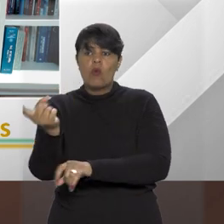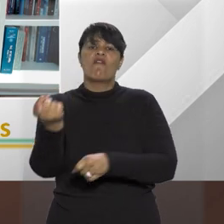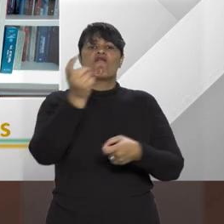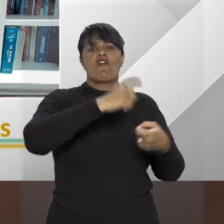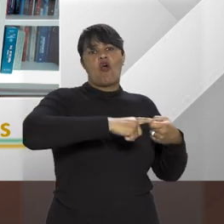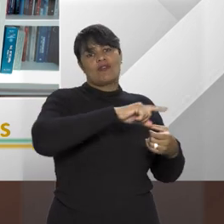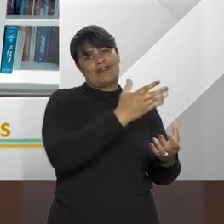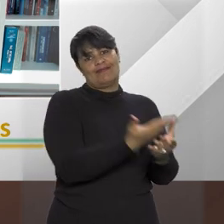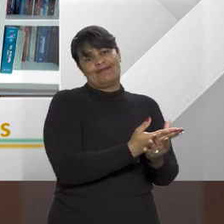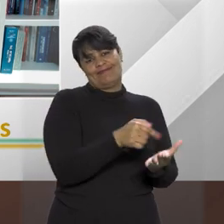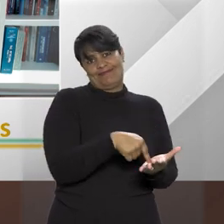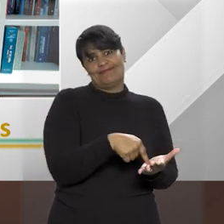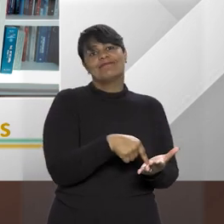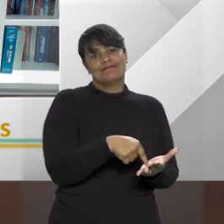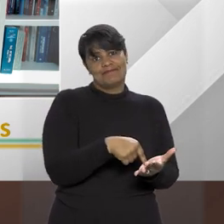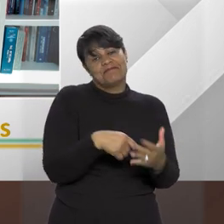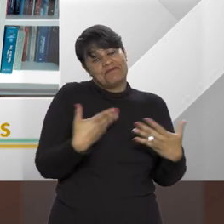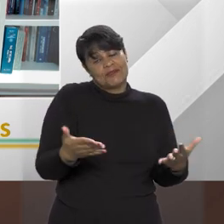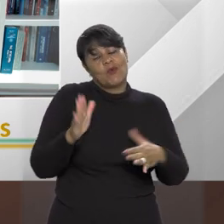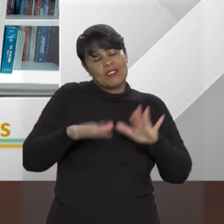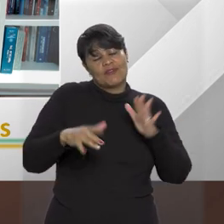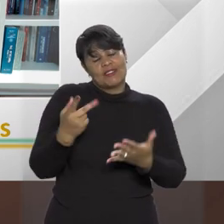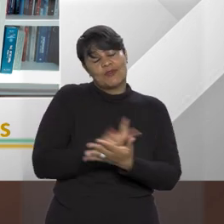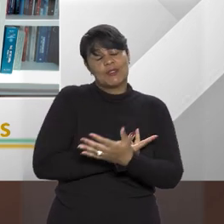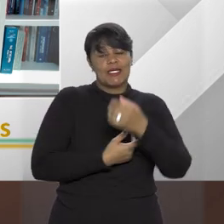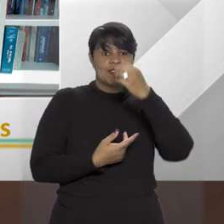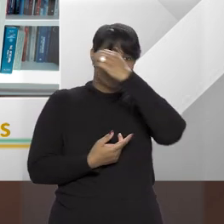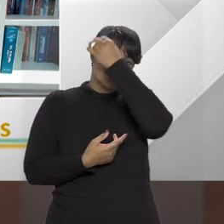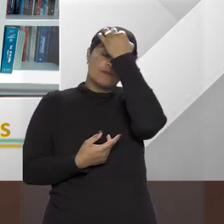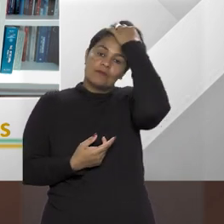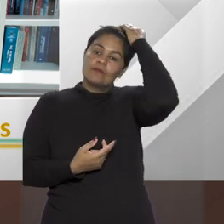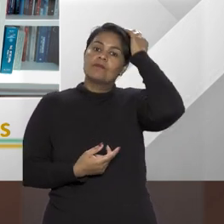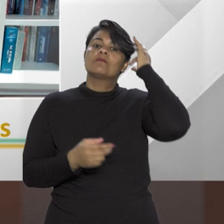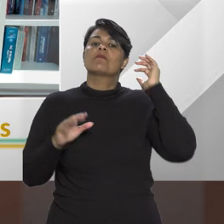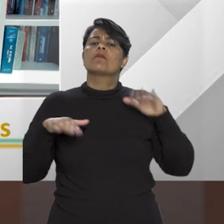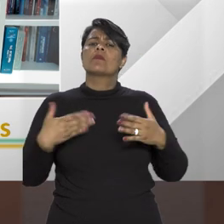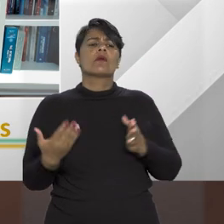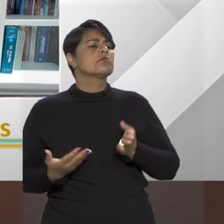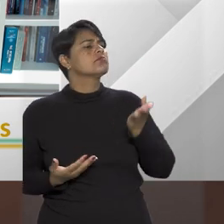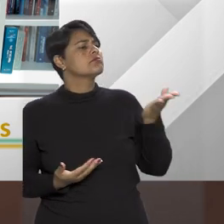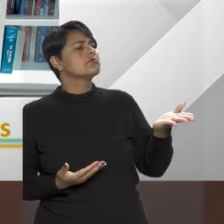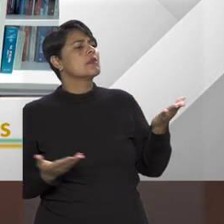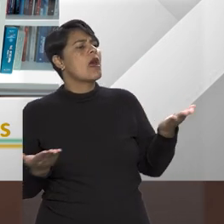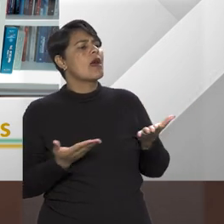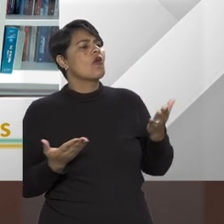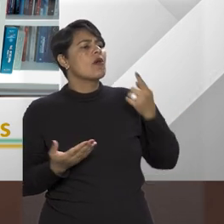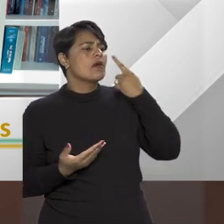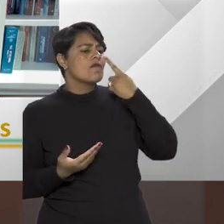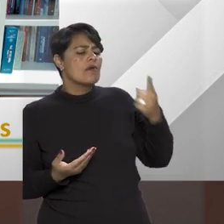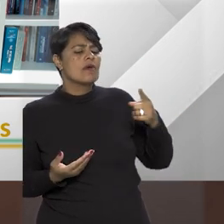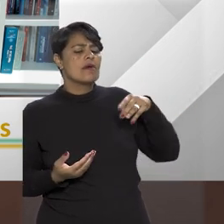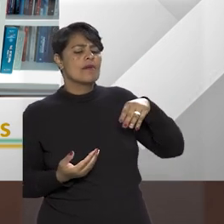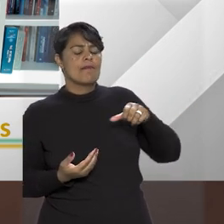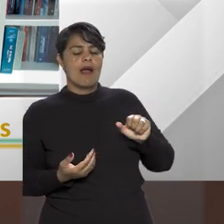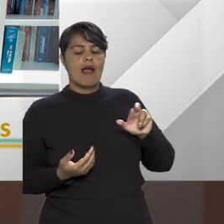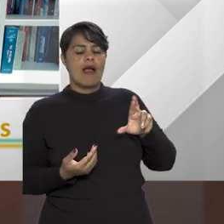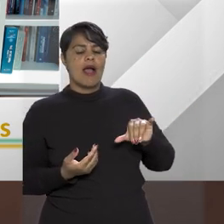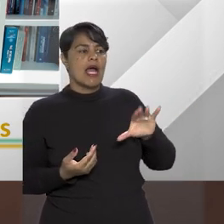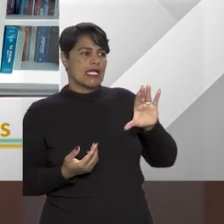você. Existe algum tipo de punição prevista em lei para aqueles que se recusam a participar de Ah, existe. métodos de